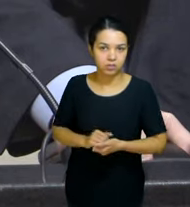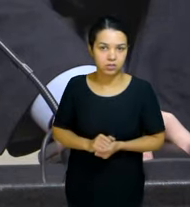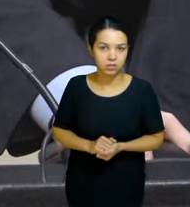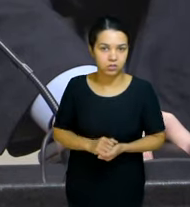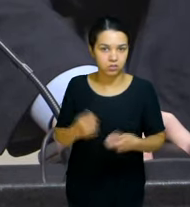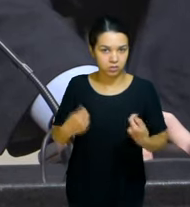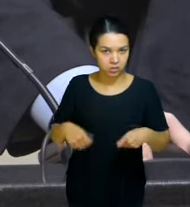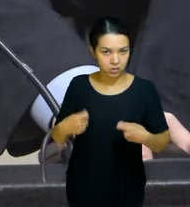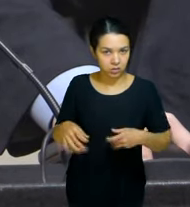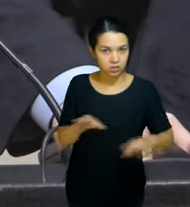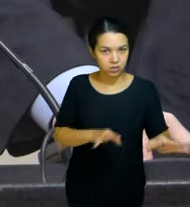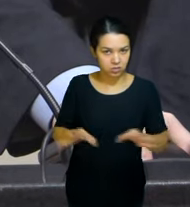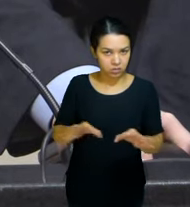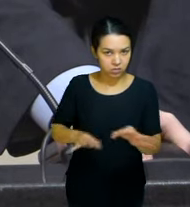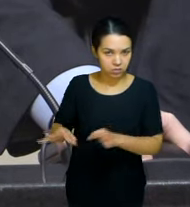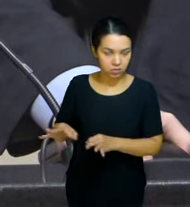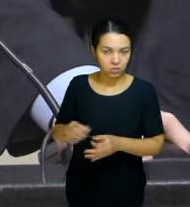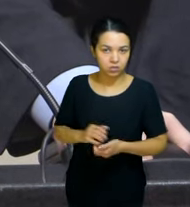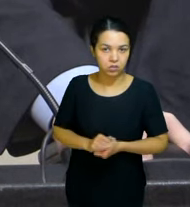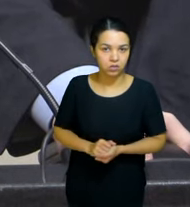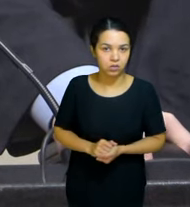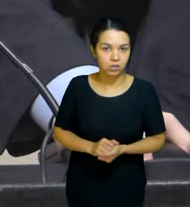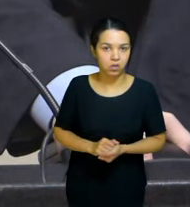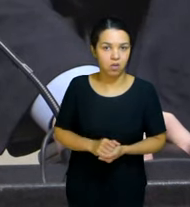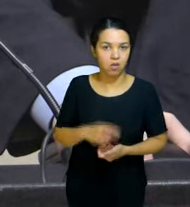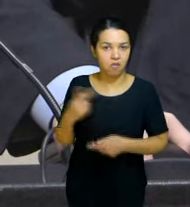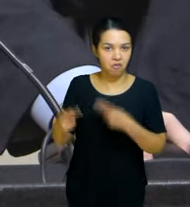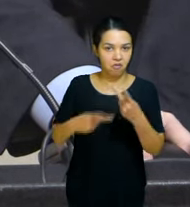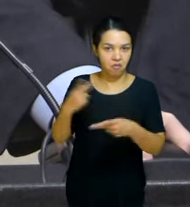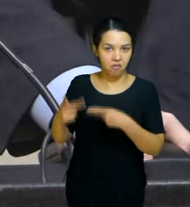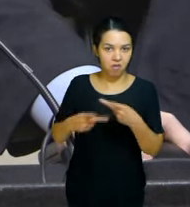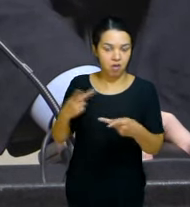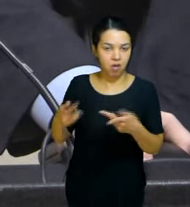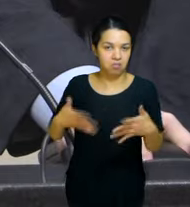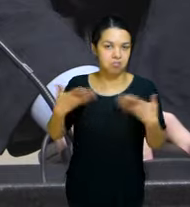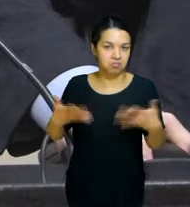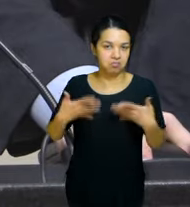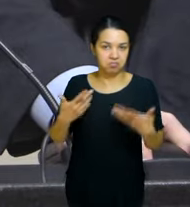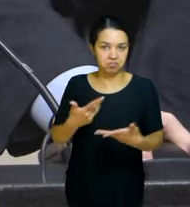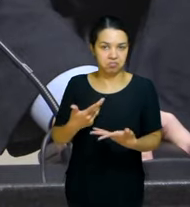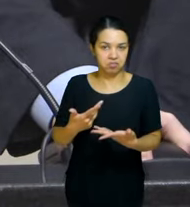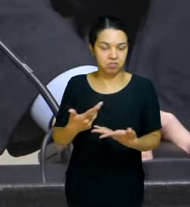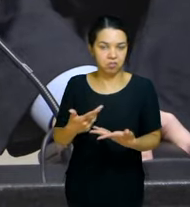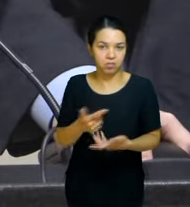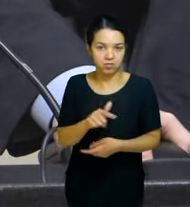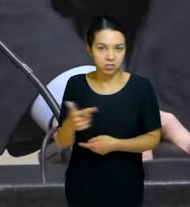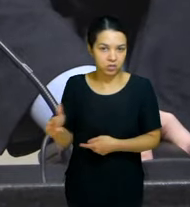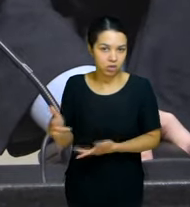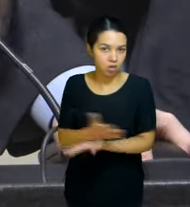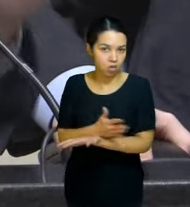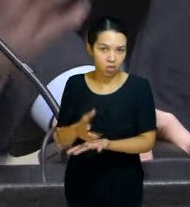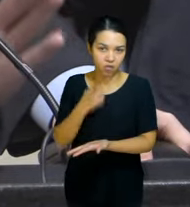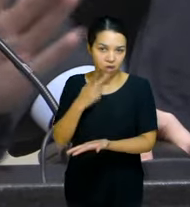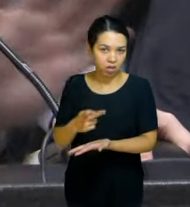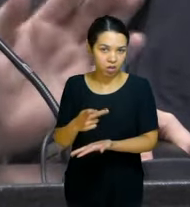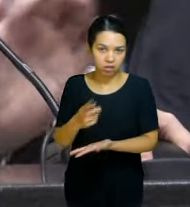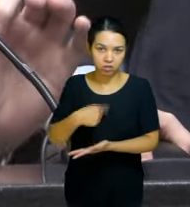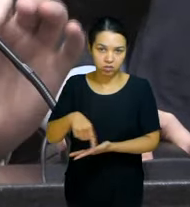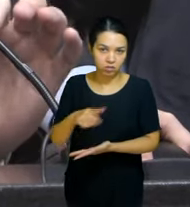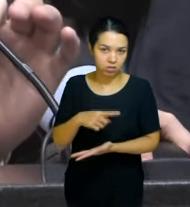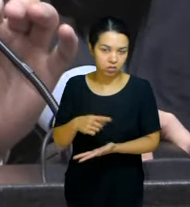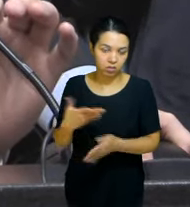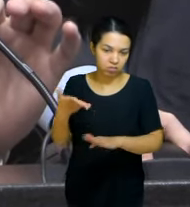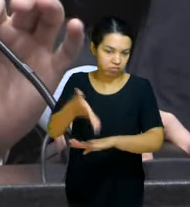Precisa arrumar a casa. Muitos colocaram que não têm estímulo para fazer. Mas muitos que já disseram, não vamos em tese